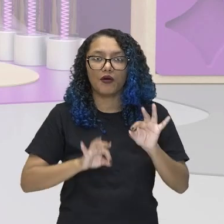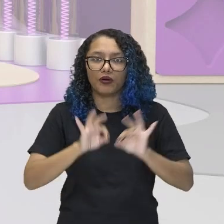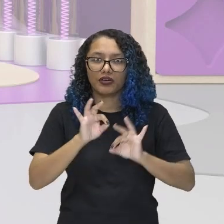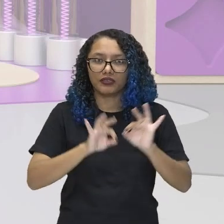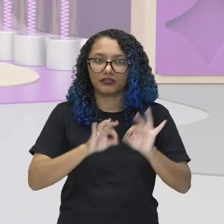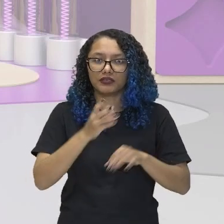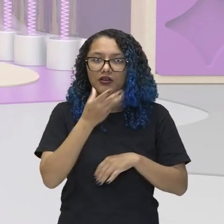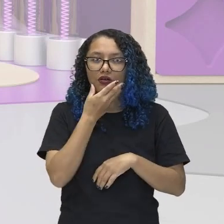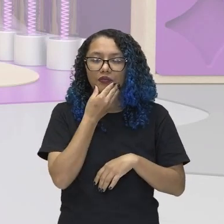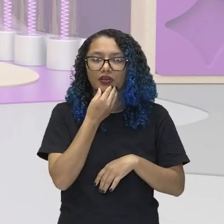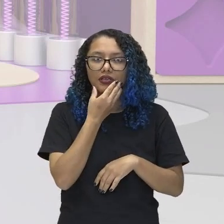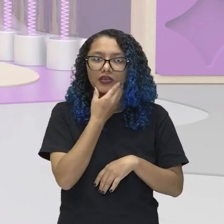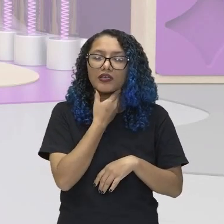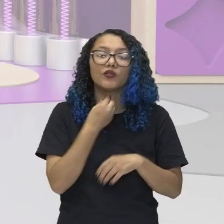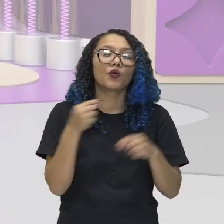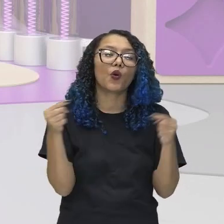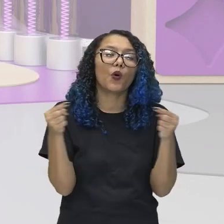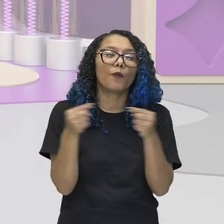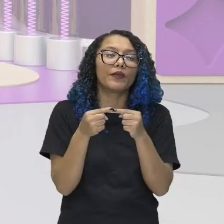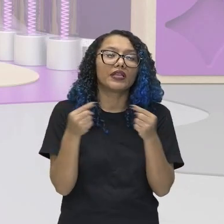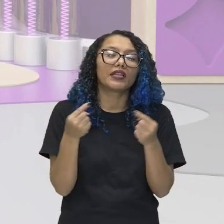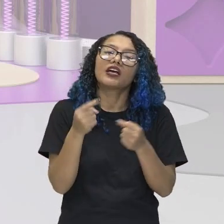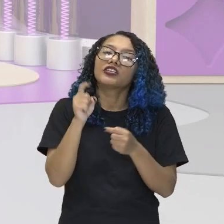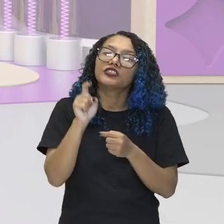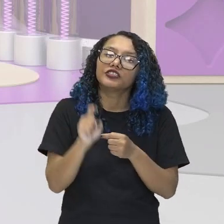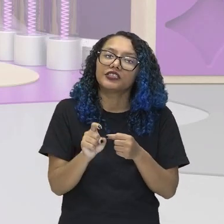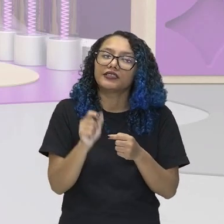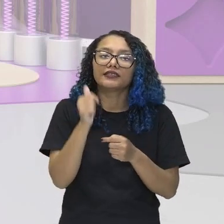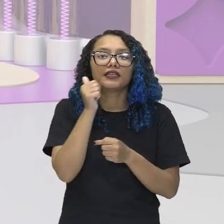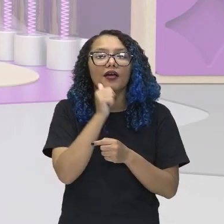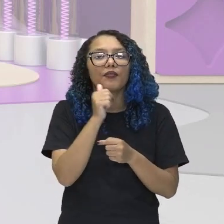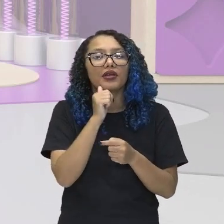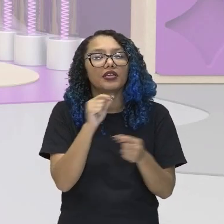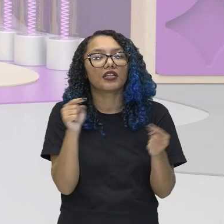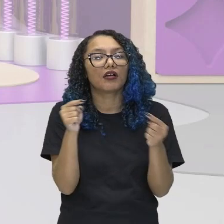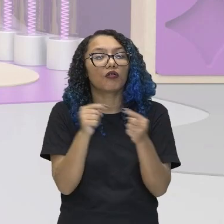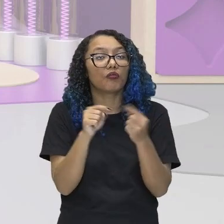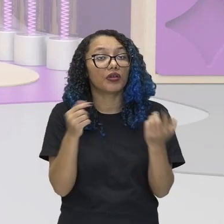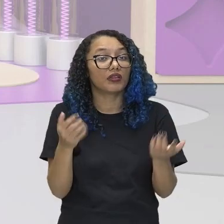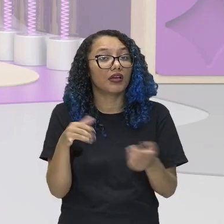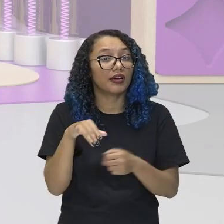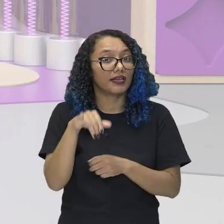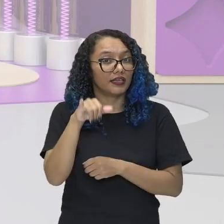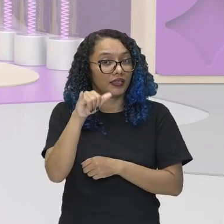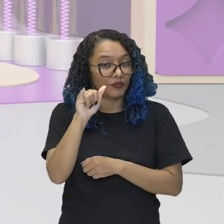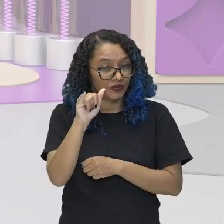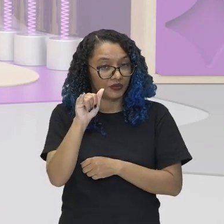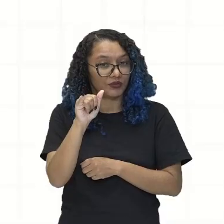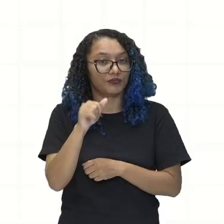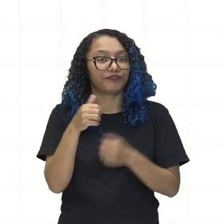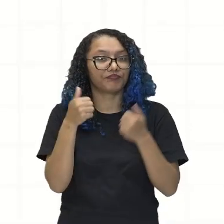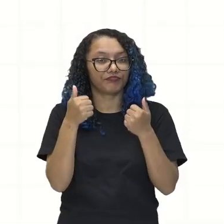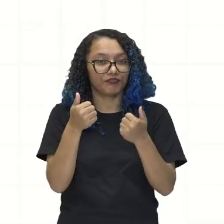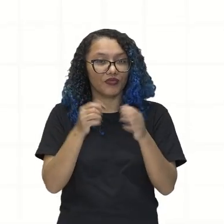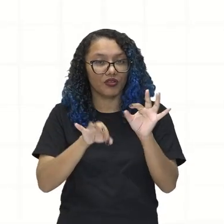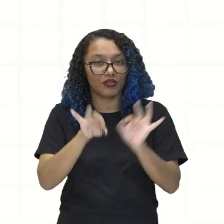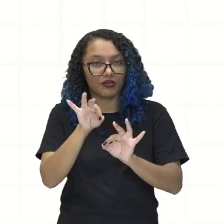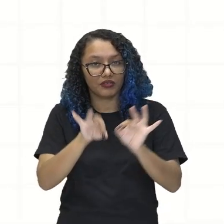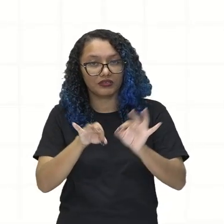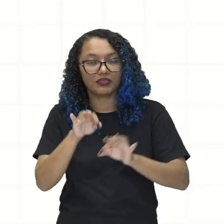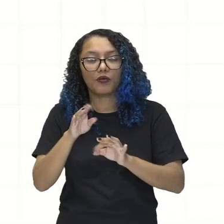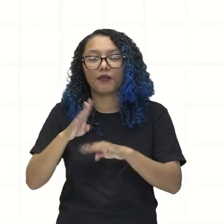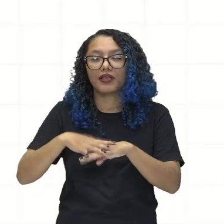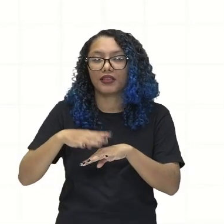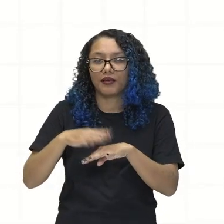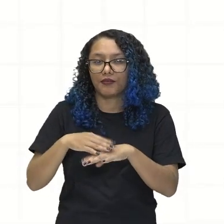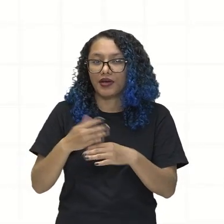chamar de X e as meninas eu vou chamar de Y. Vamos para observar essa